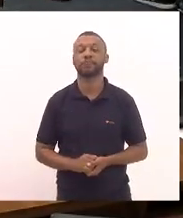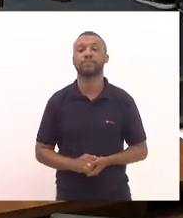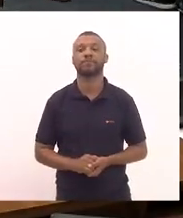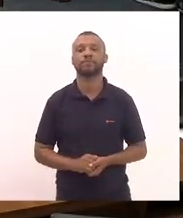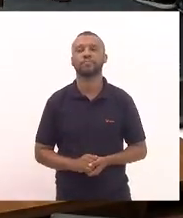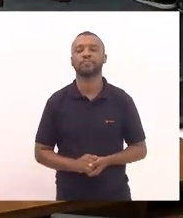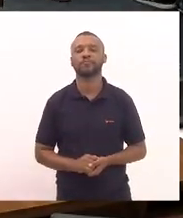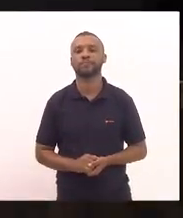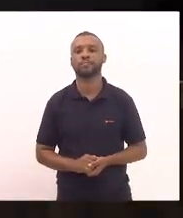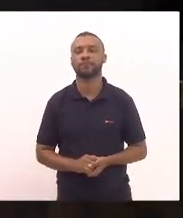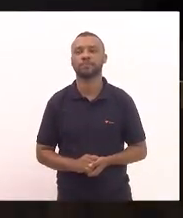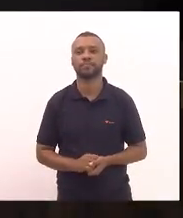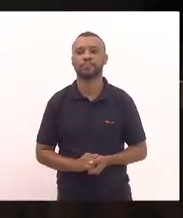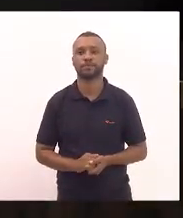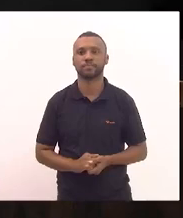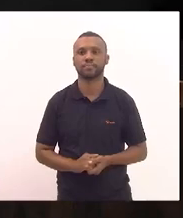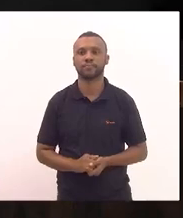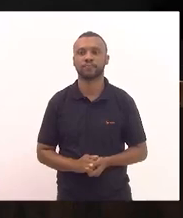Dado.